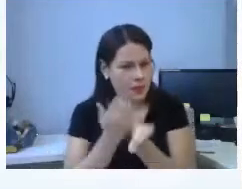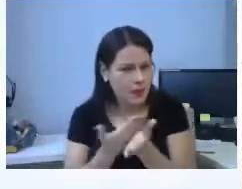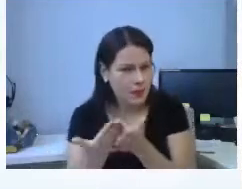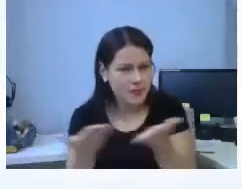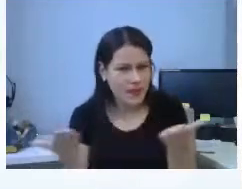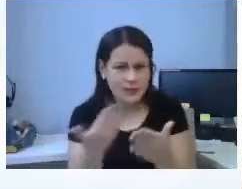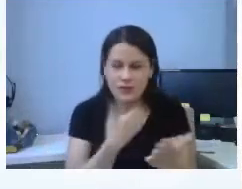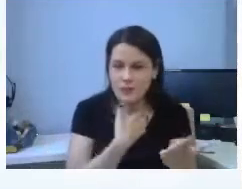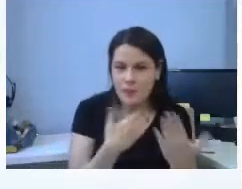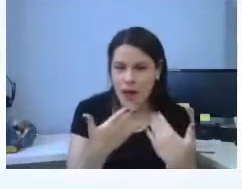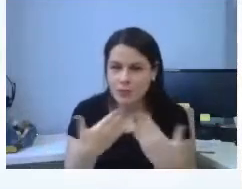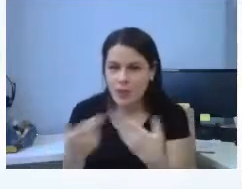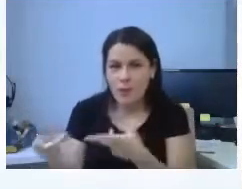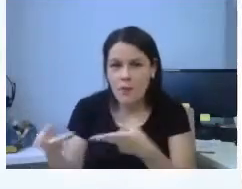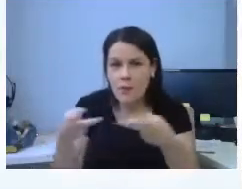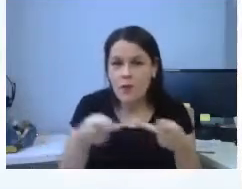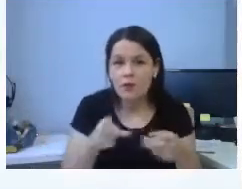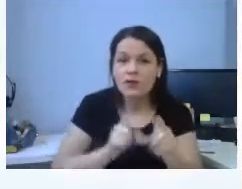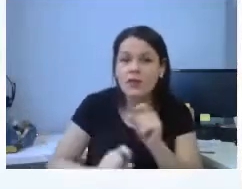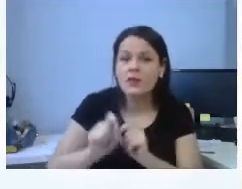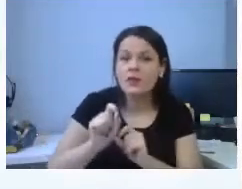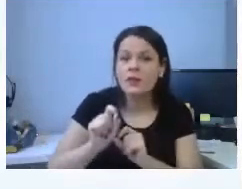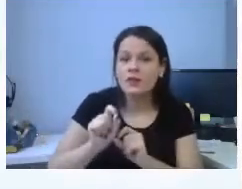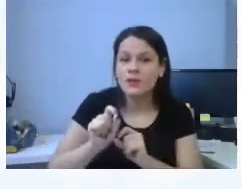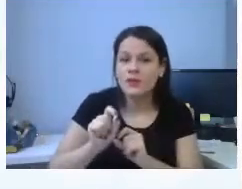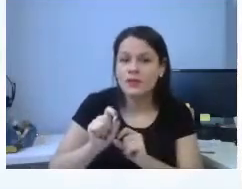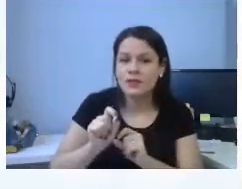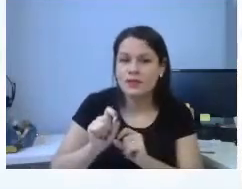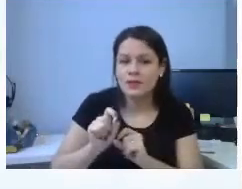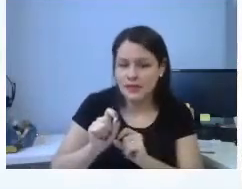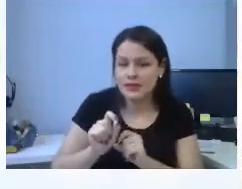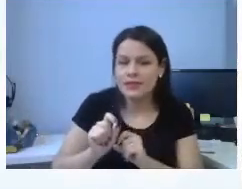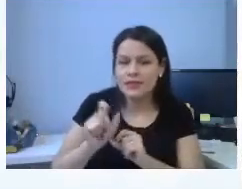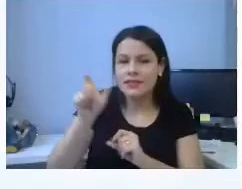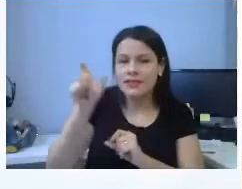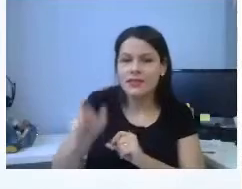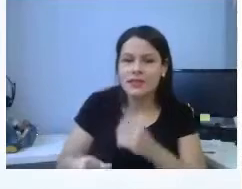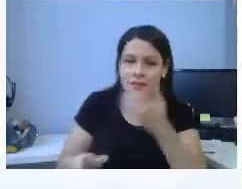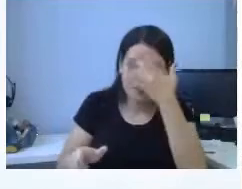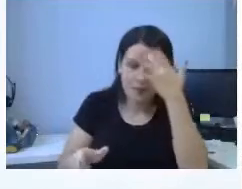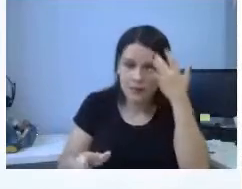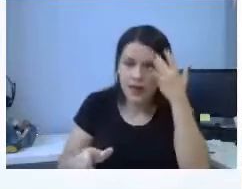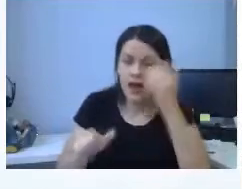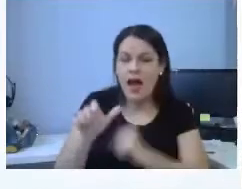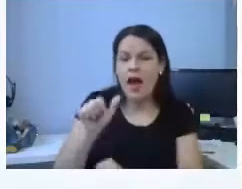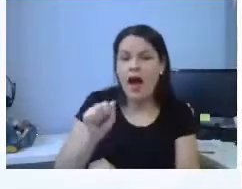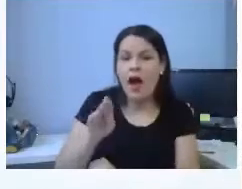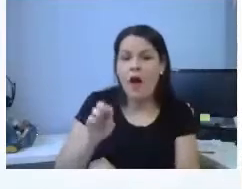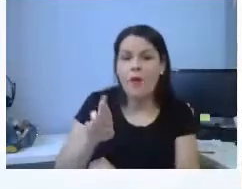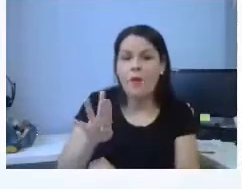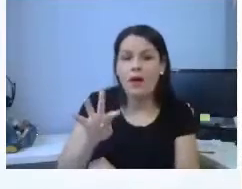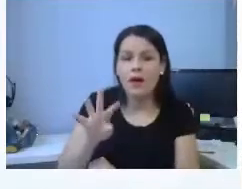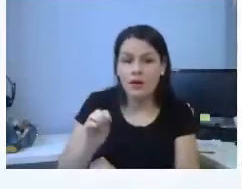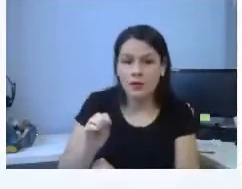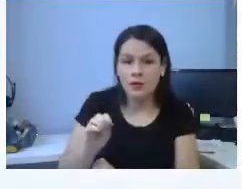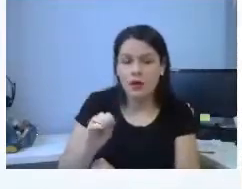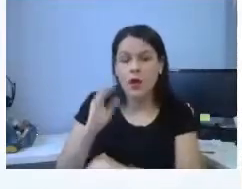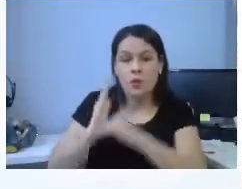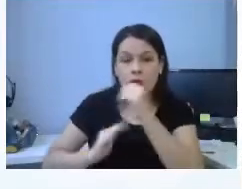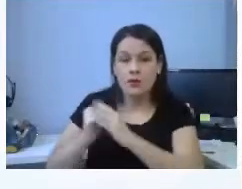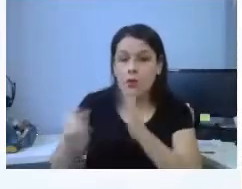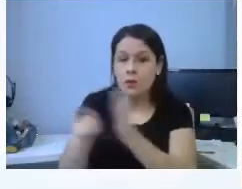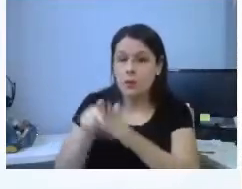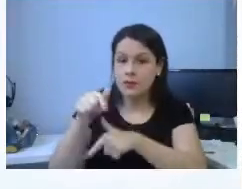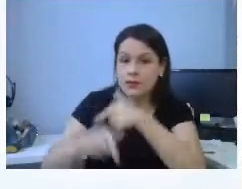essa conversa, eu quero passar aqui, de pronto, a palavra ao doutor Alberto Emiliano, que representa hoje aqui